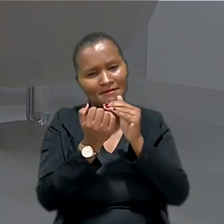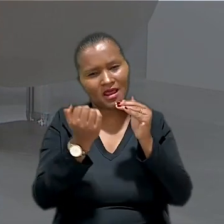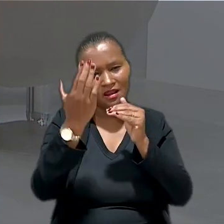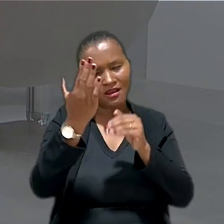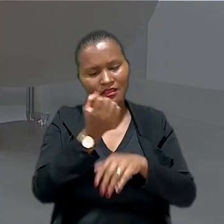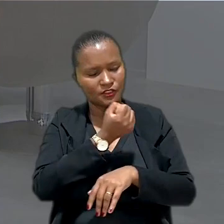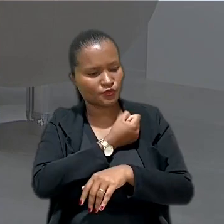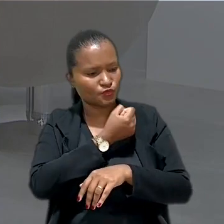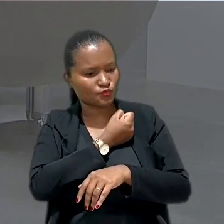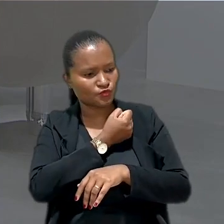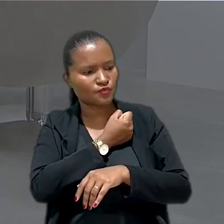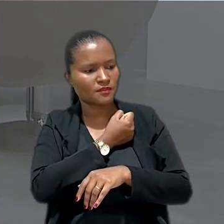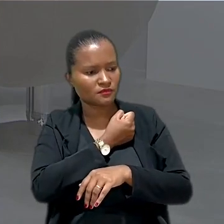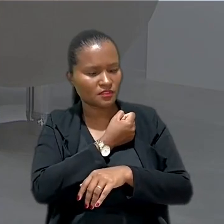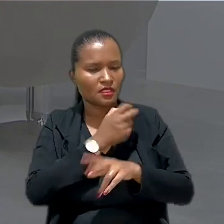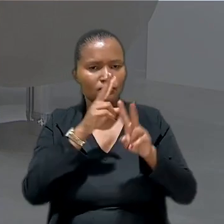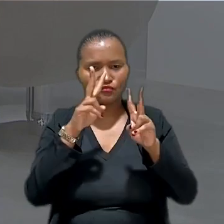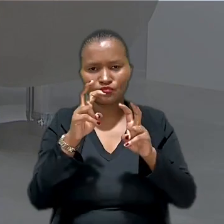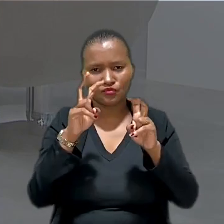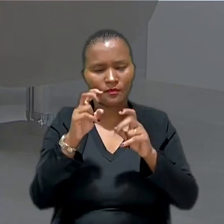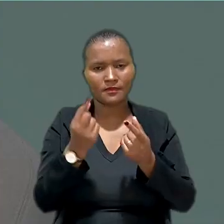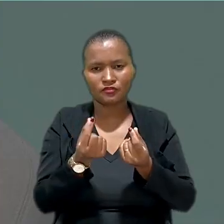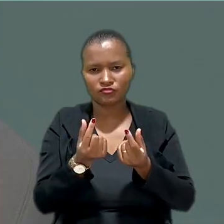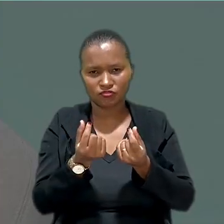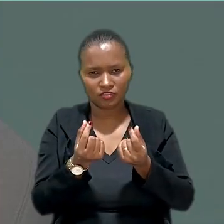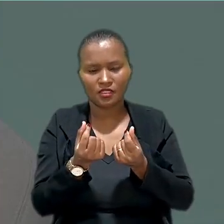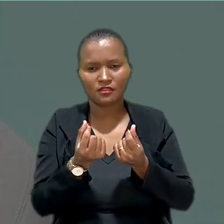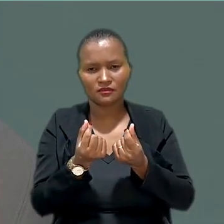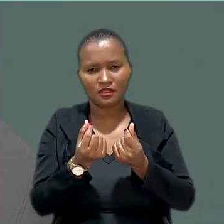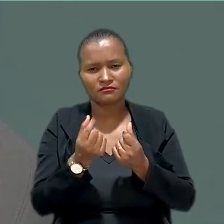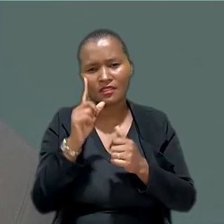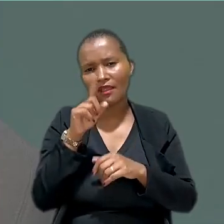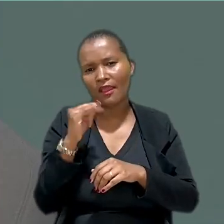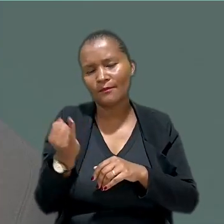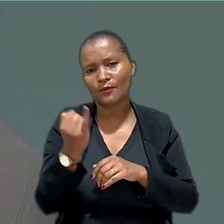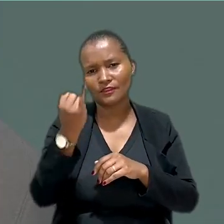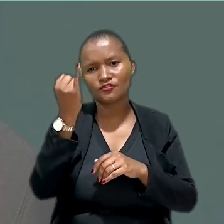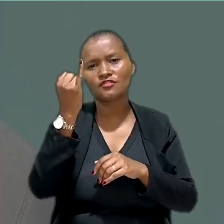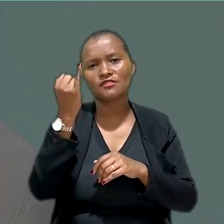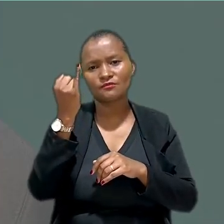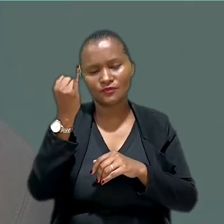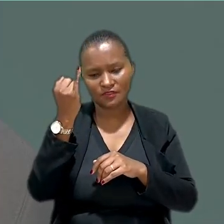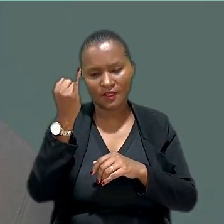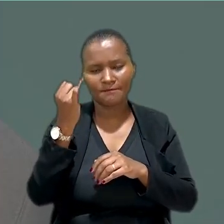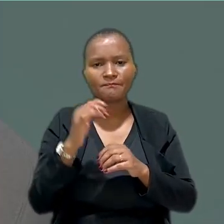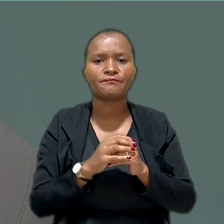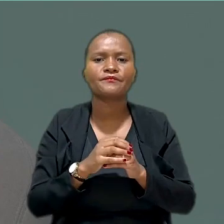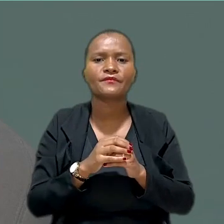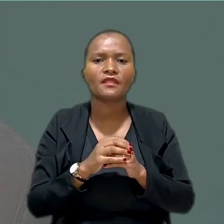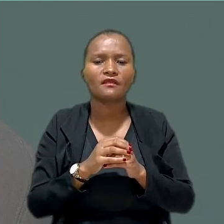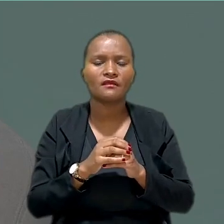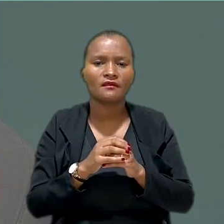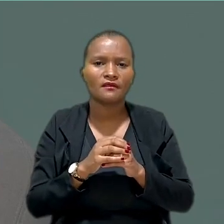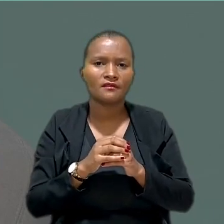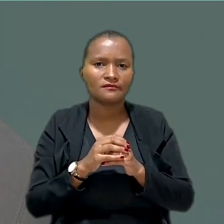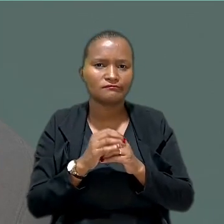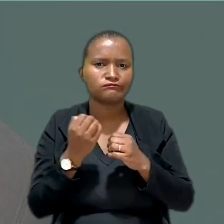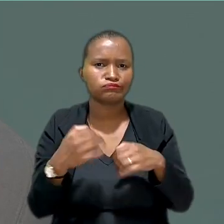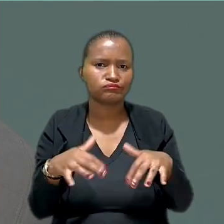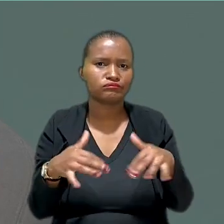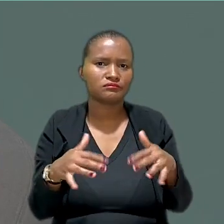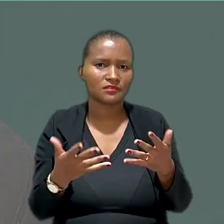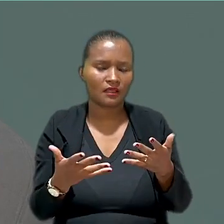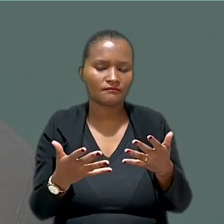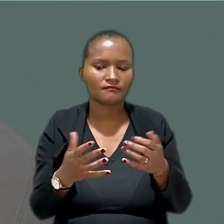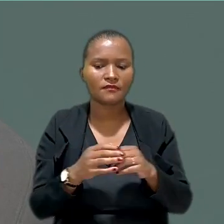dos números relativos a recursos, que são importantíssimos, são assim, bastante expressivos,